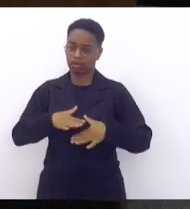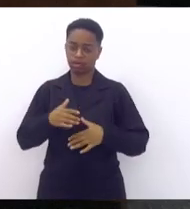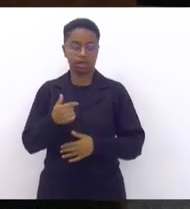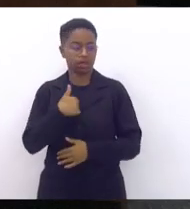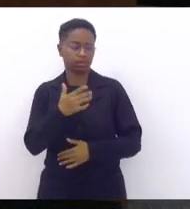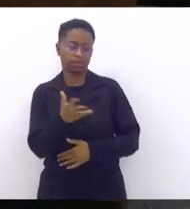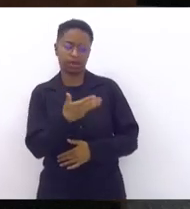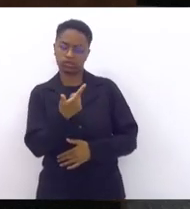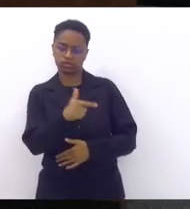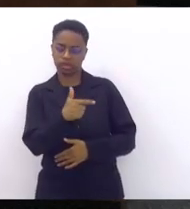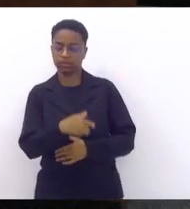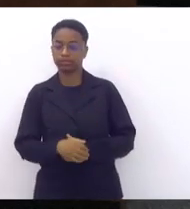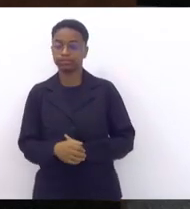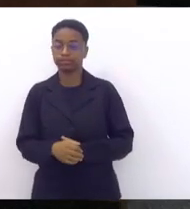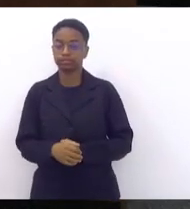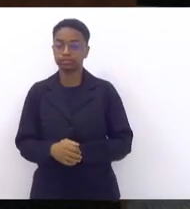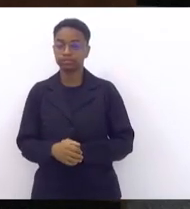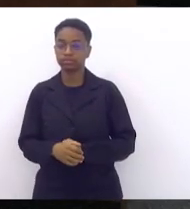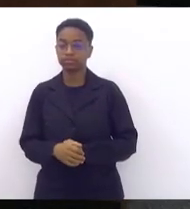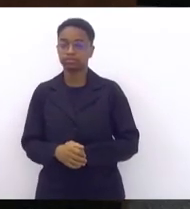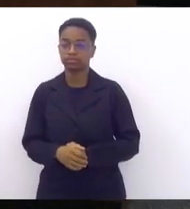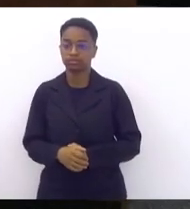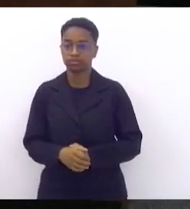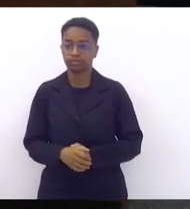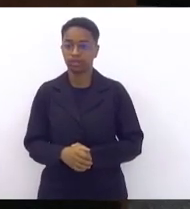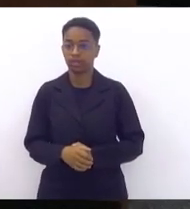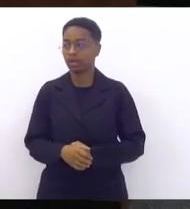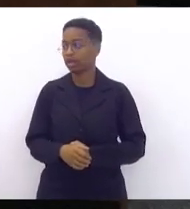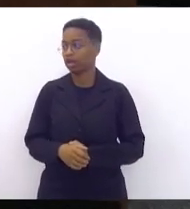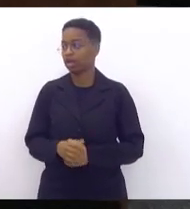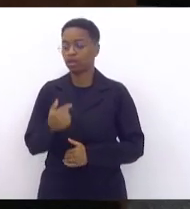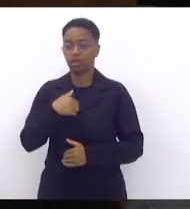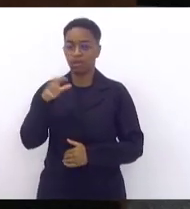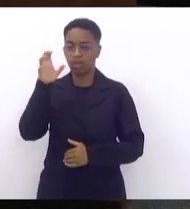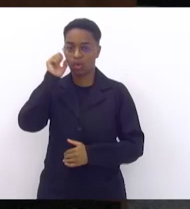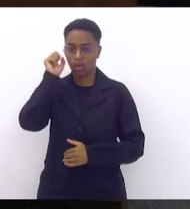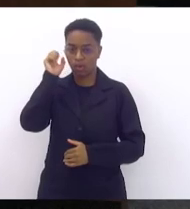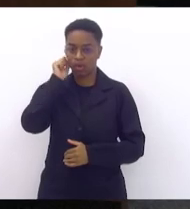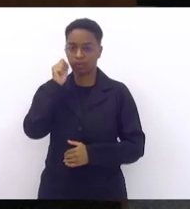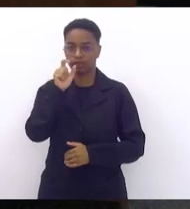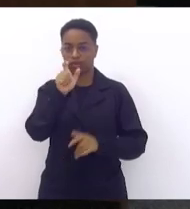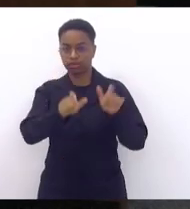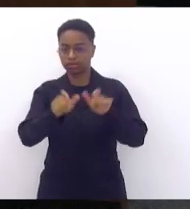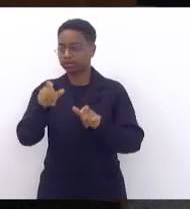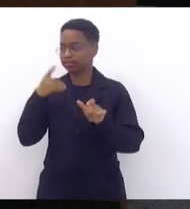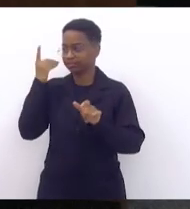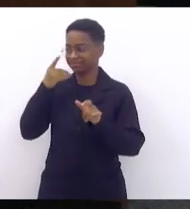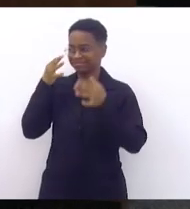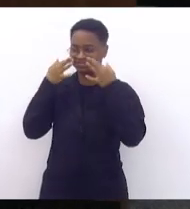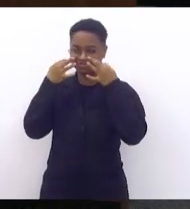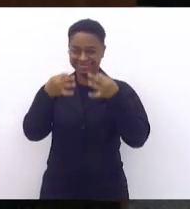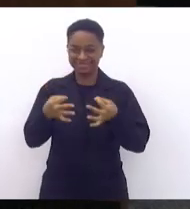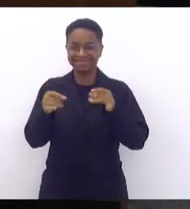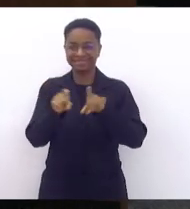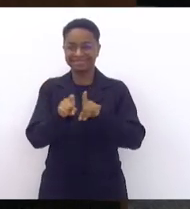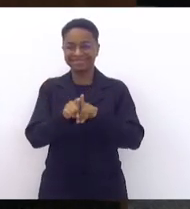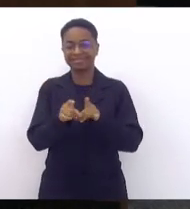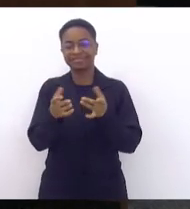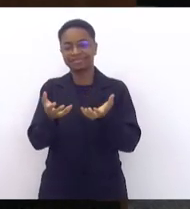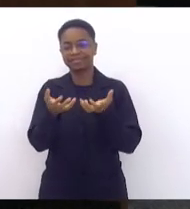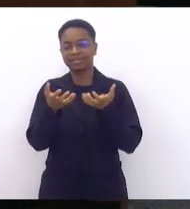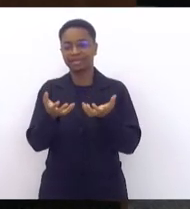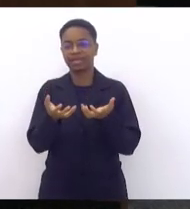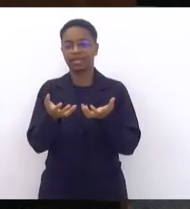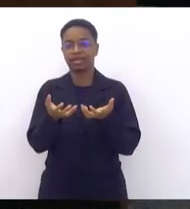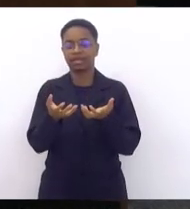Presidente, estava atentamente aqui ouvindo os deputados, E queria fazer,